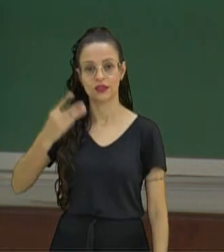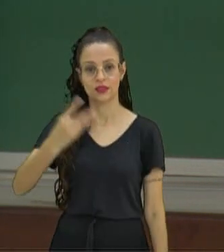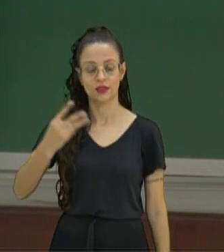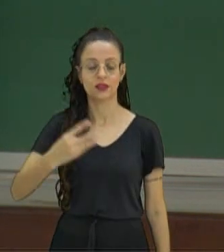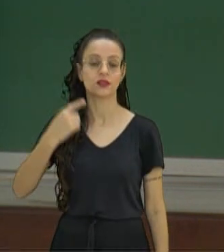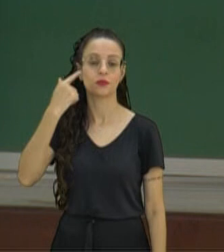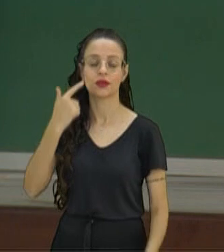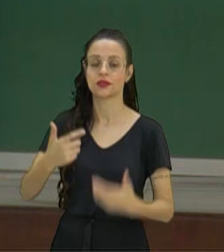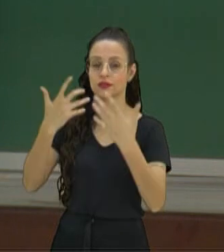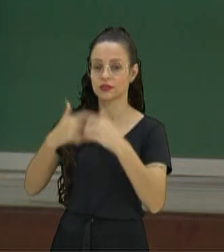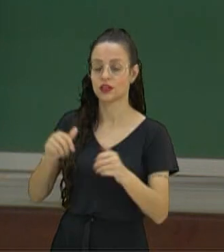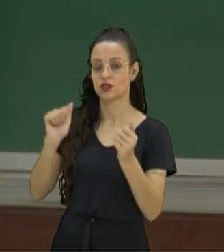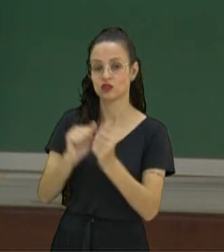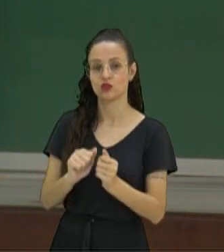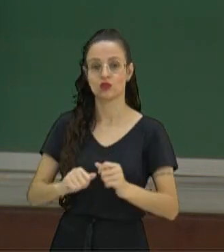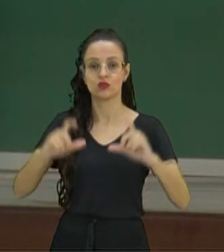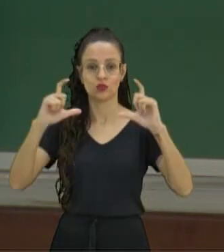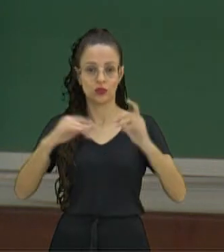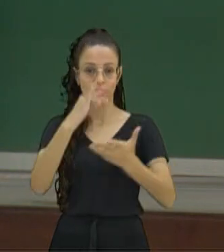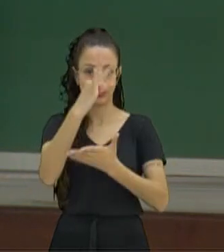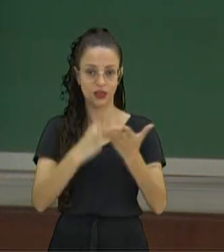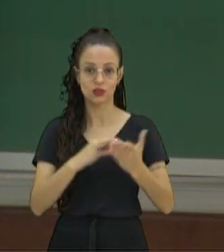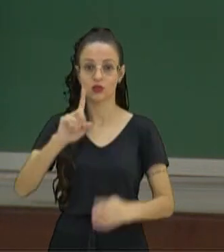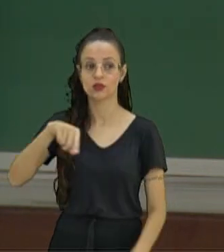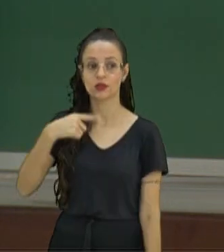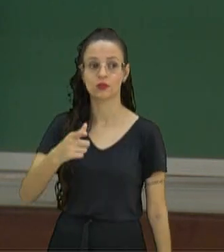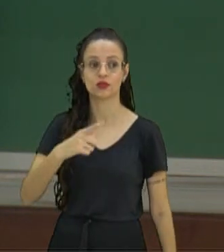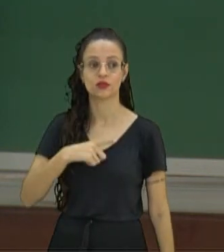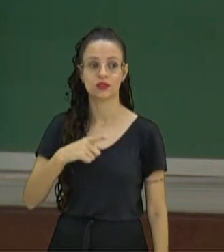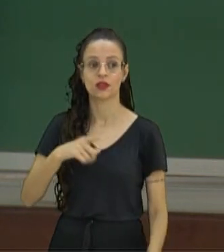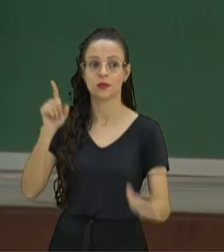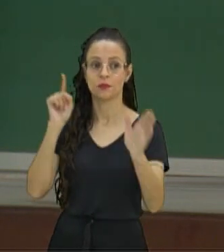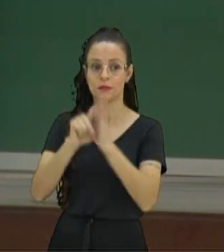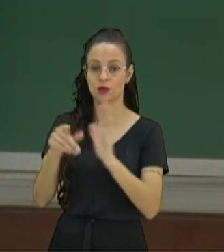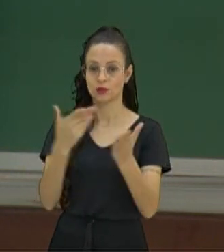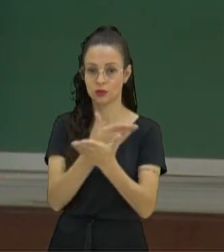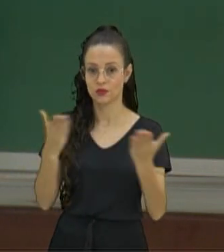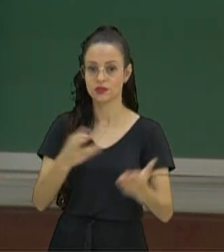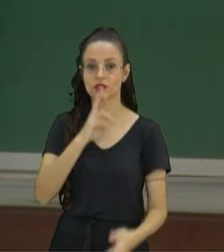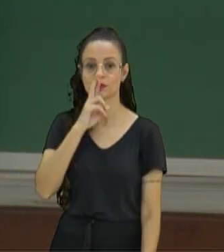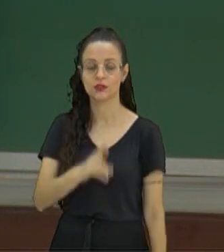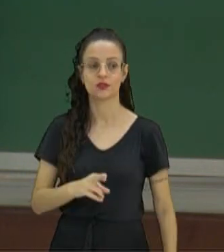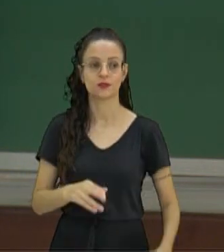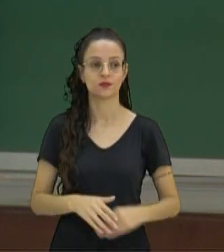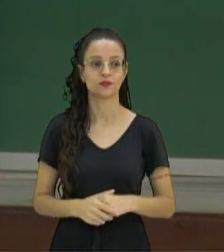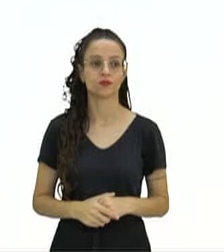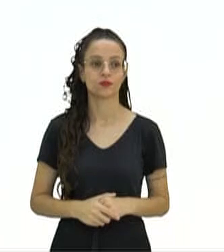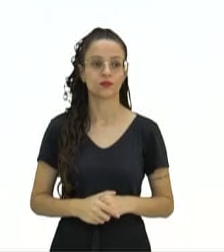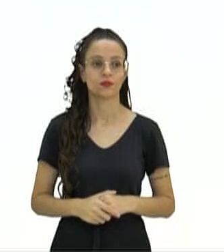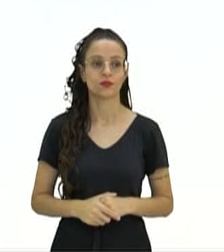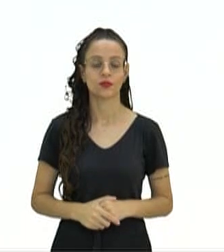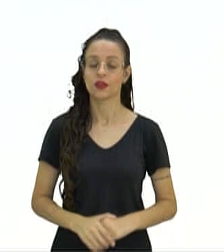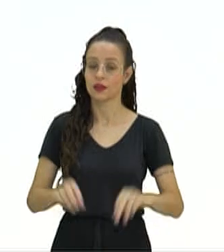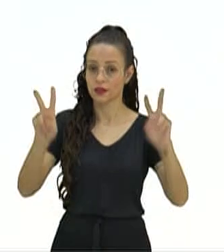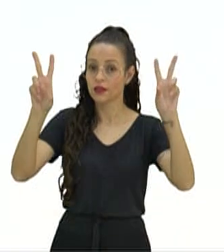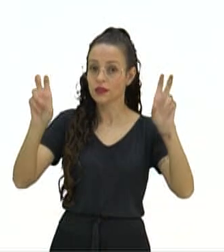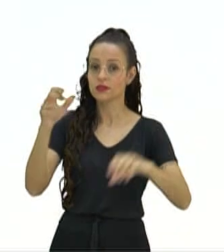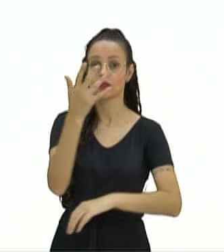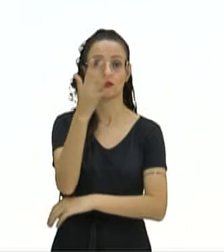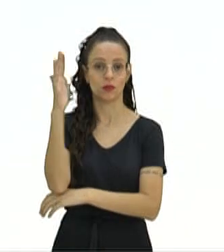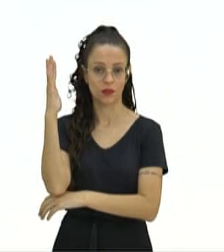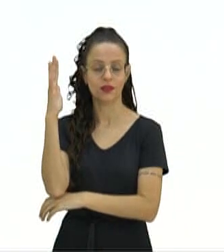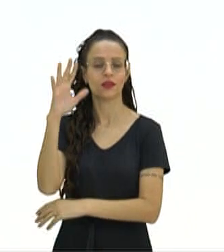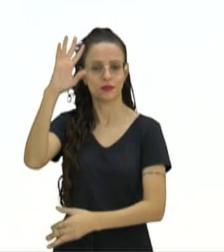vamos pensar juntos no texto ali, e depois tem uma perguntinha para vocês responderem na sequência. A questão ambiental deve